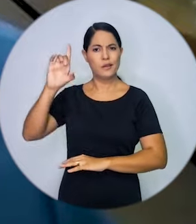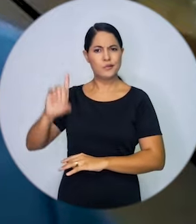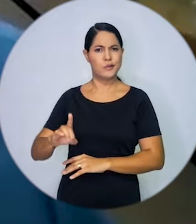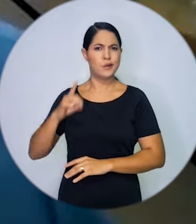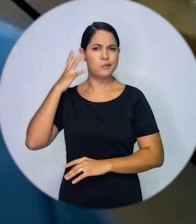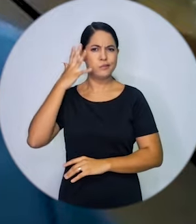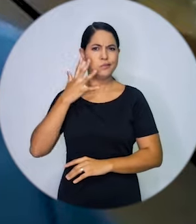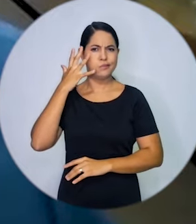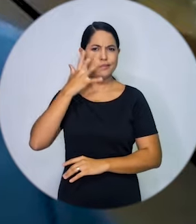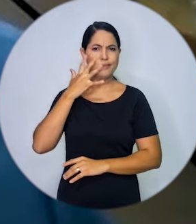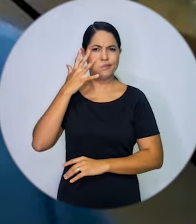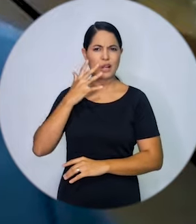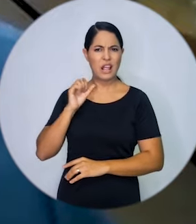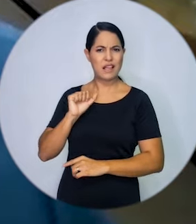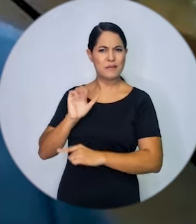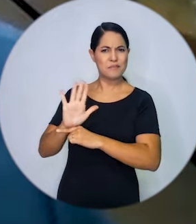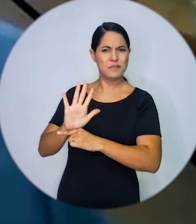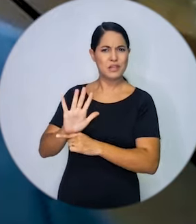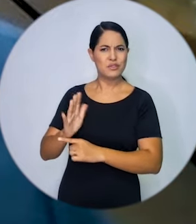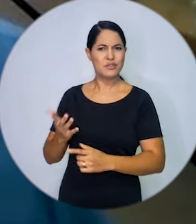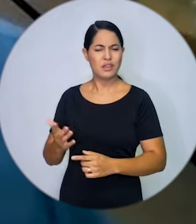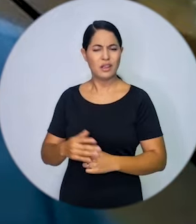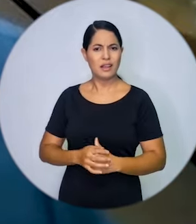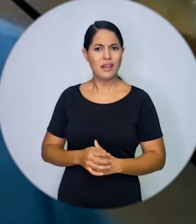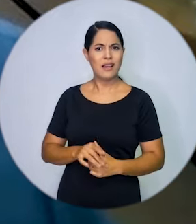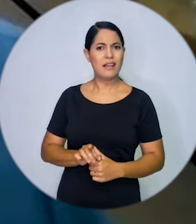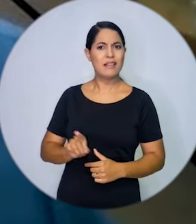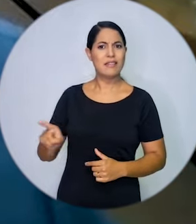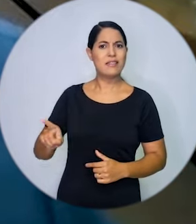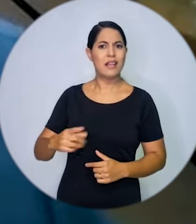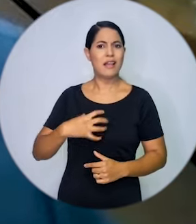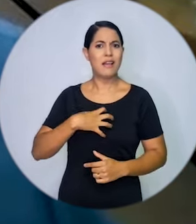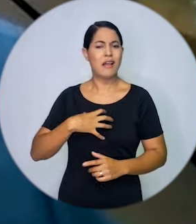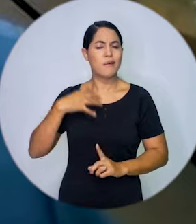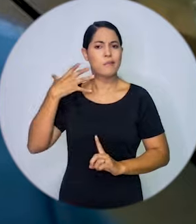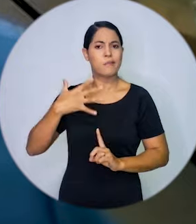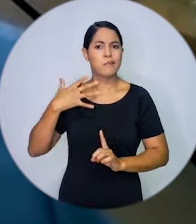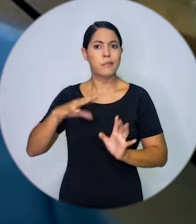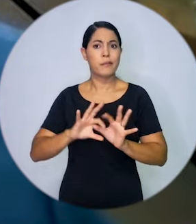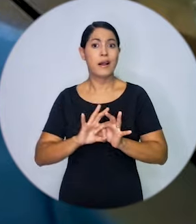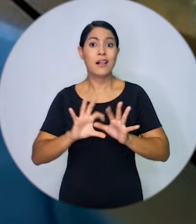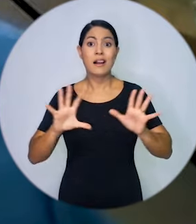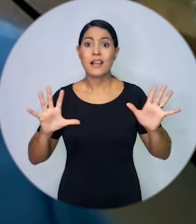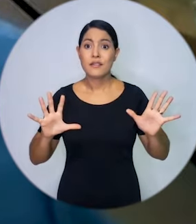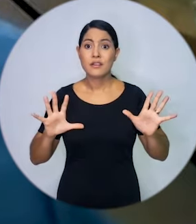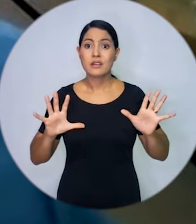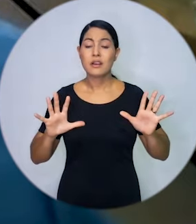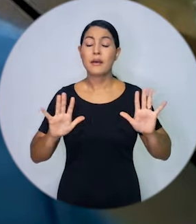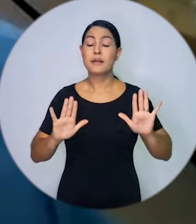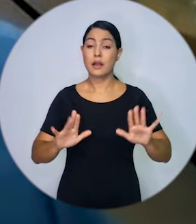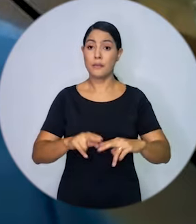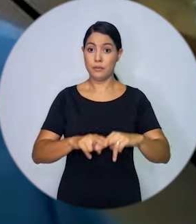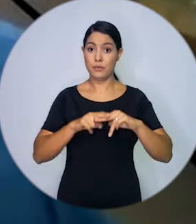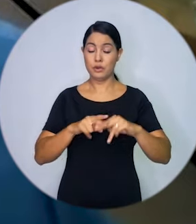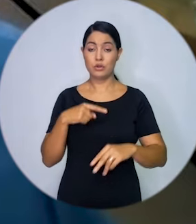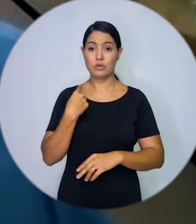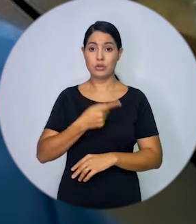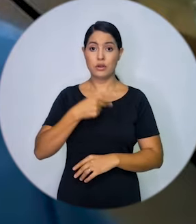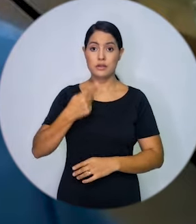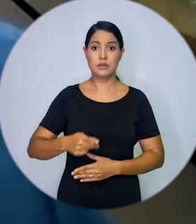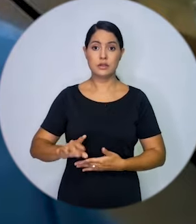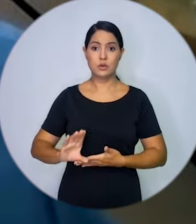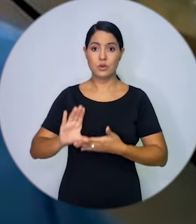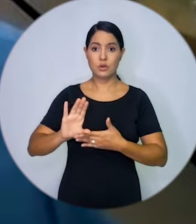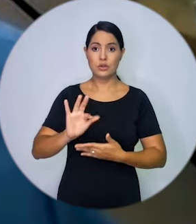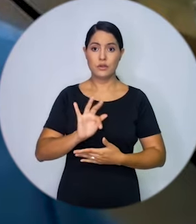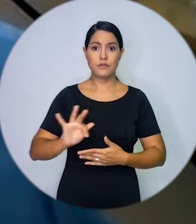dos advogados de se manifestarem livremente quando do julgamento dos seus casos. Né? Por conta disso que a OAB, né,